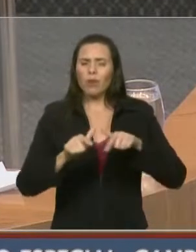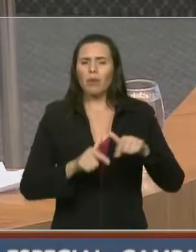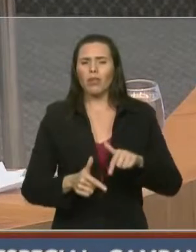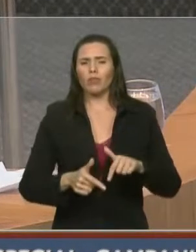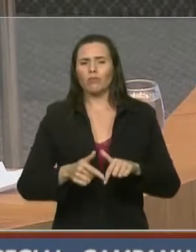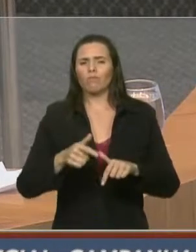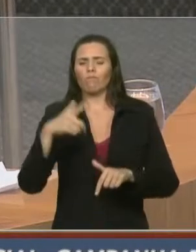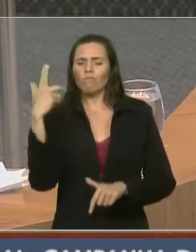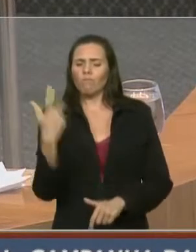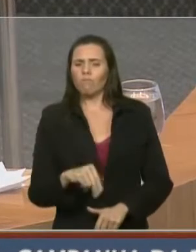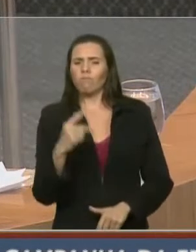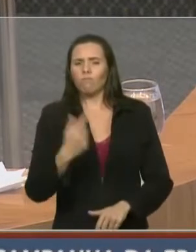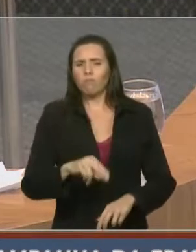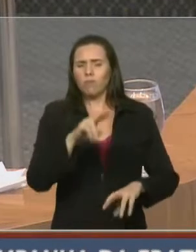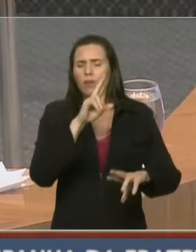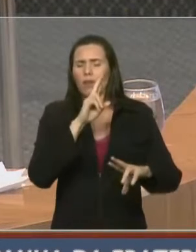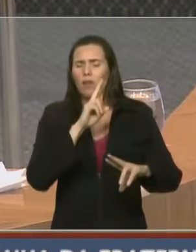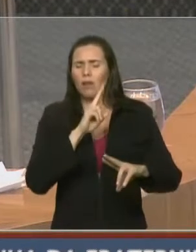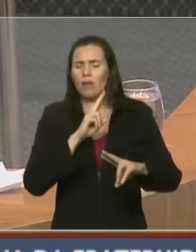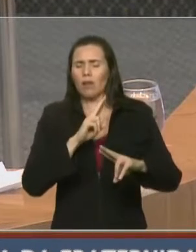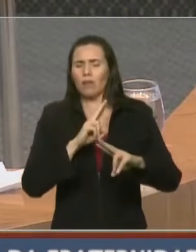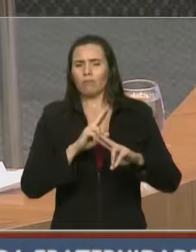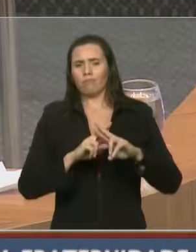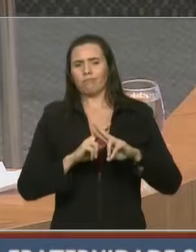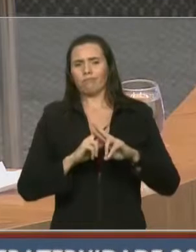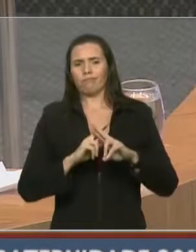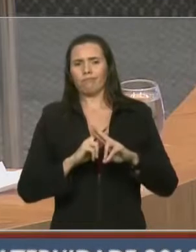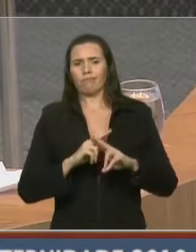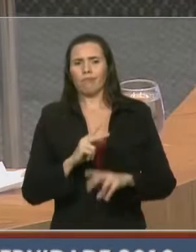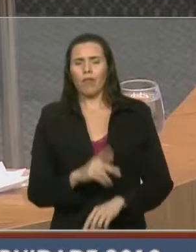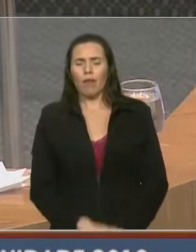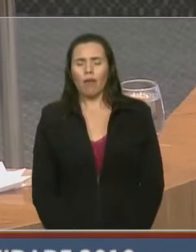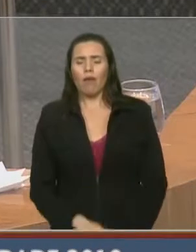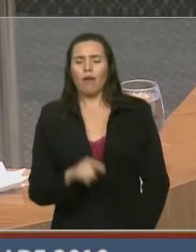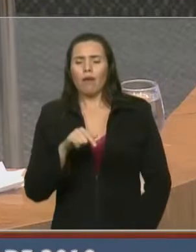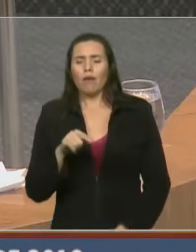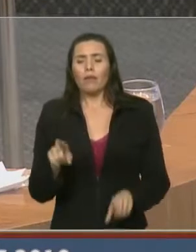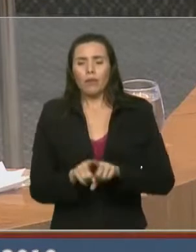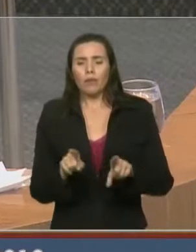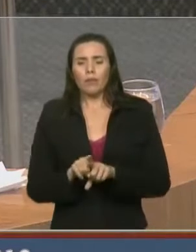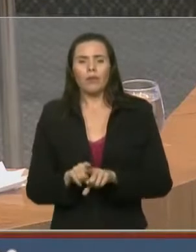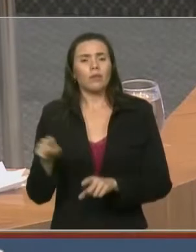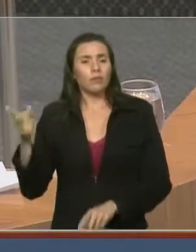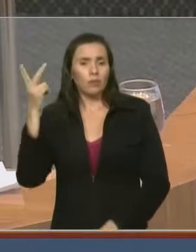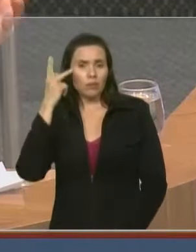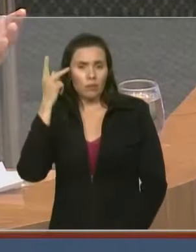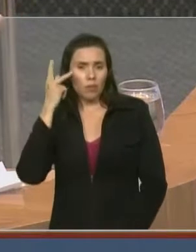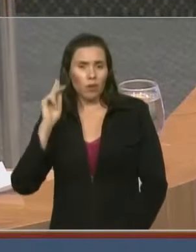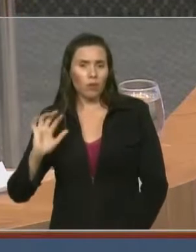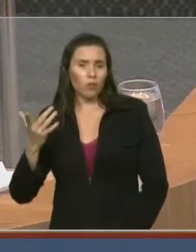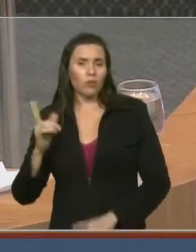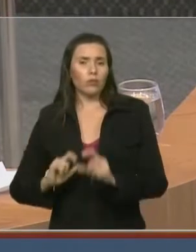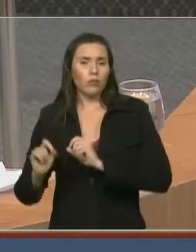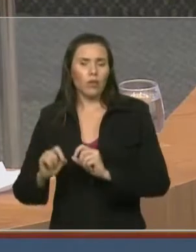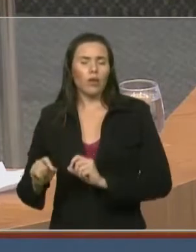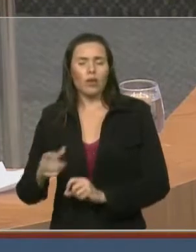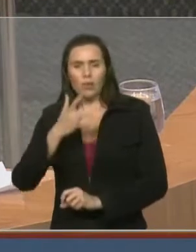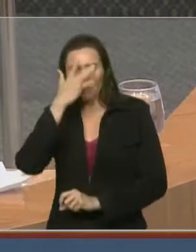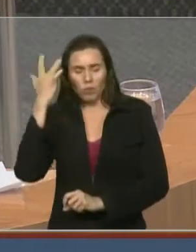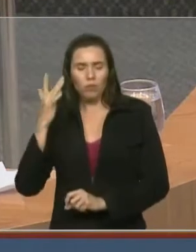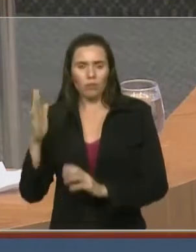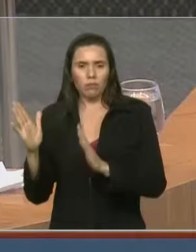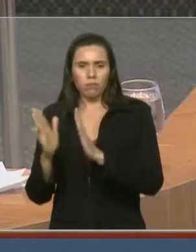nos vergonha internacionalmente. A chacina de Carandiru, em São Paulo, em que os presos